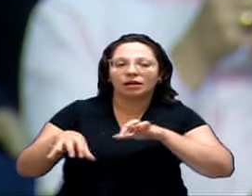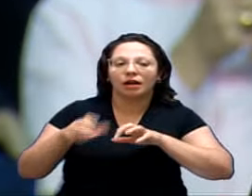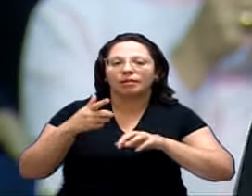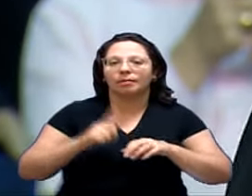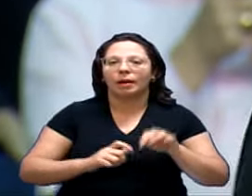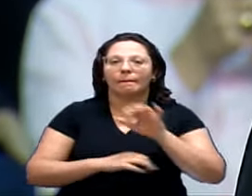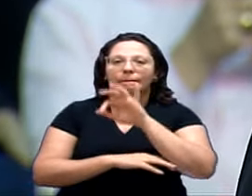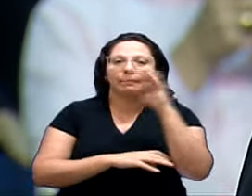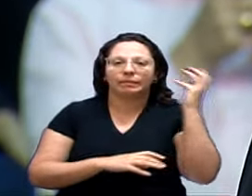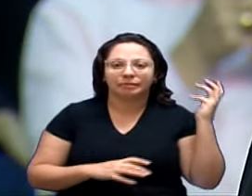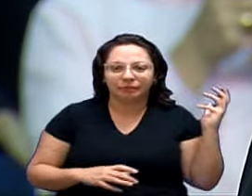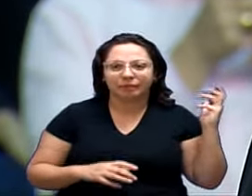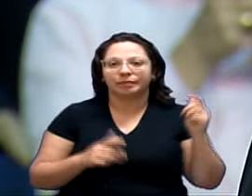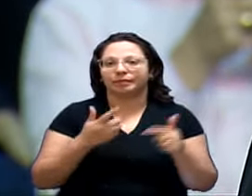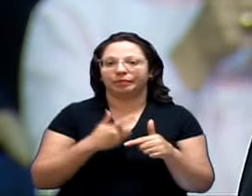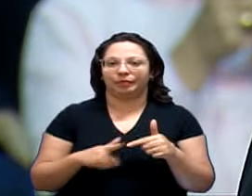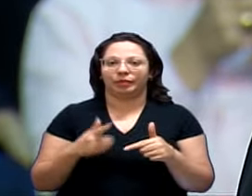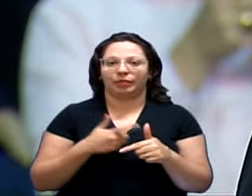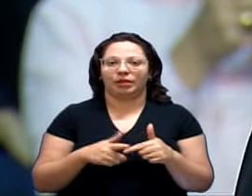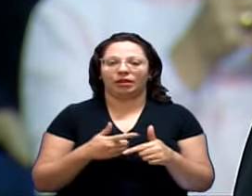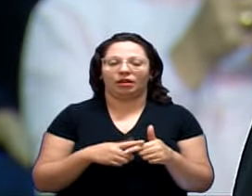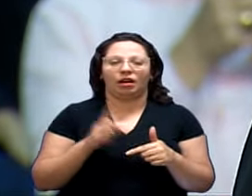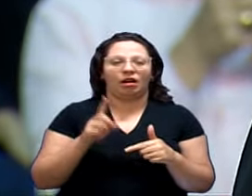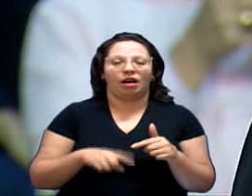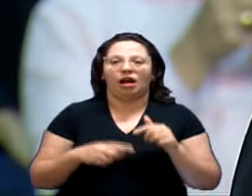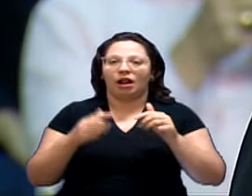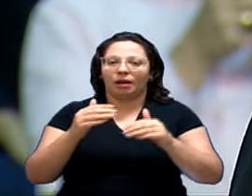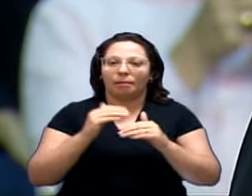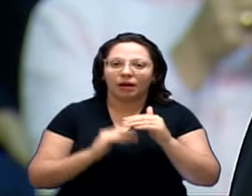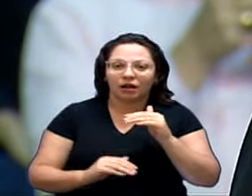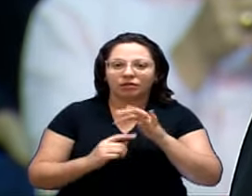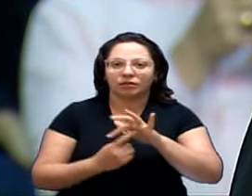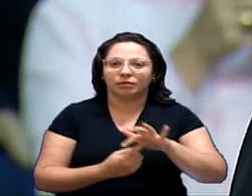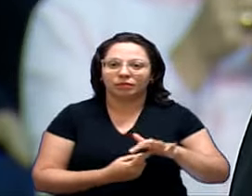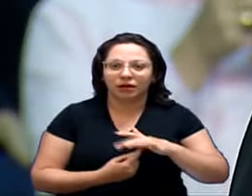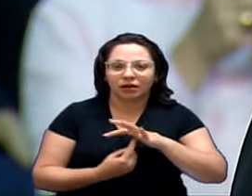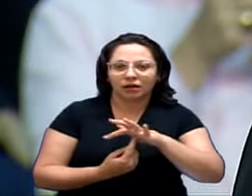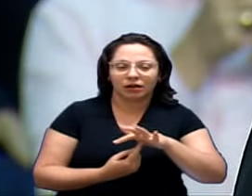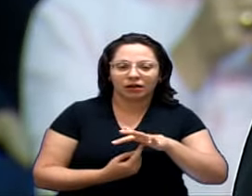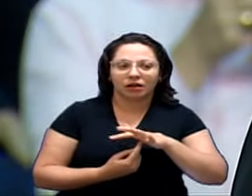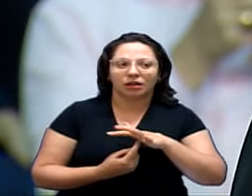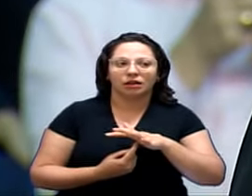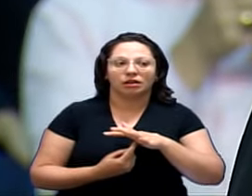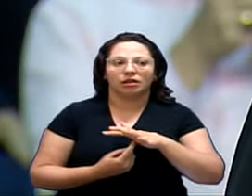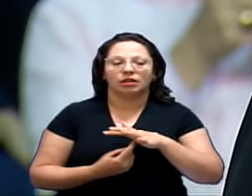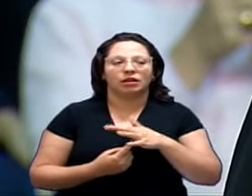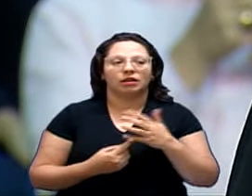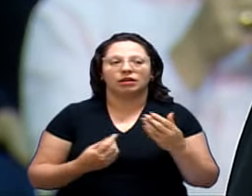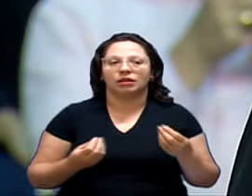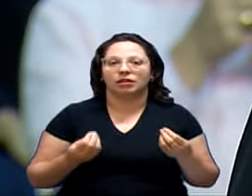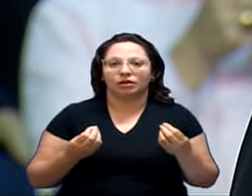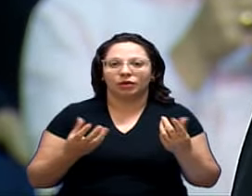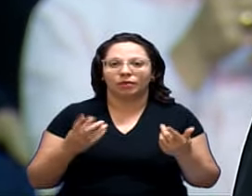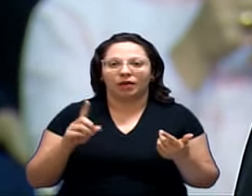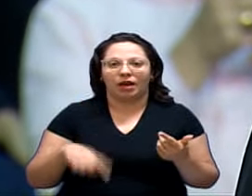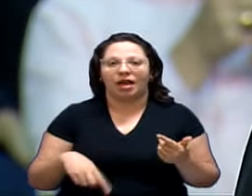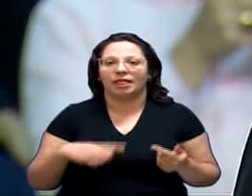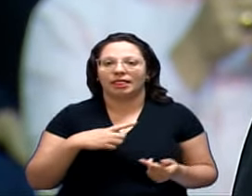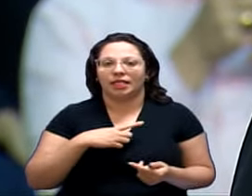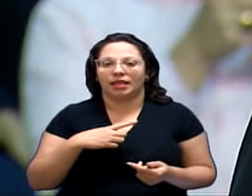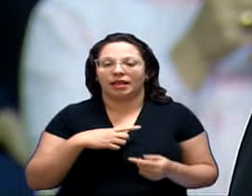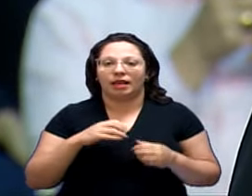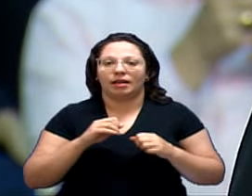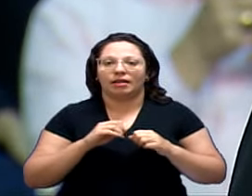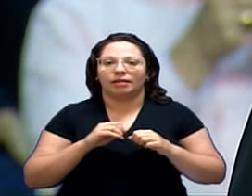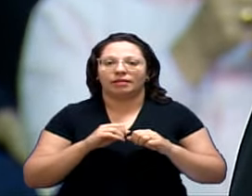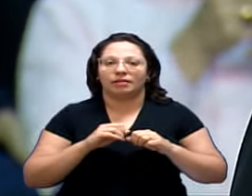também que é a parte lá de baixo do do Parque do Parque abico aonde existe transbordamento